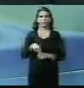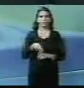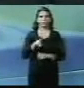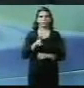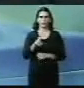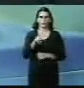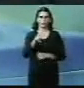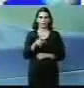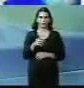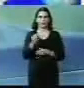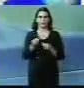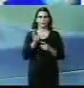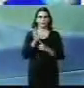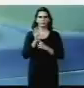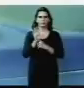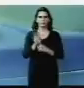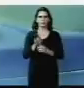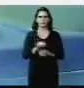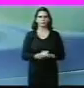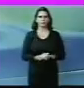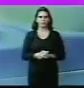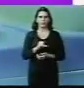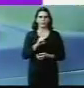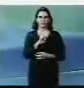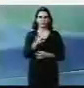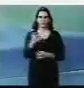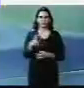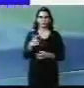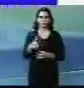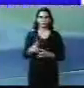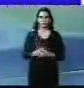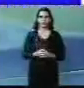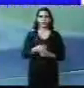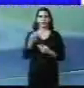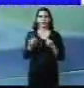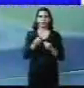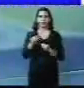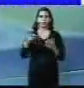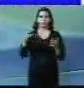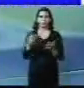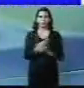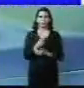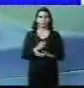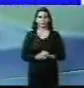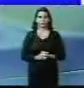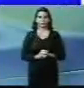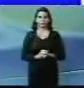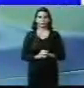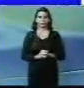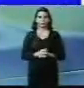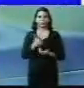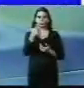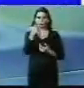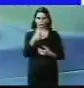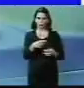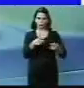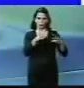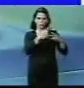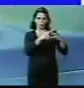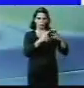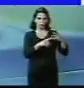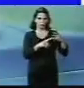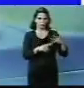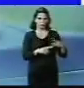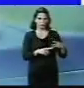Vamos acompanhar aqui. Se não tiver, o que vai acontecer? Veja só, nós temos de novo a rede